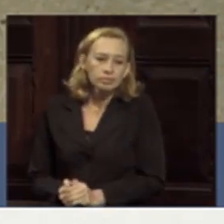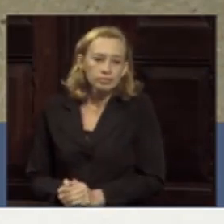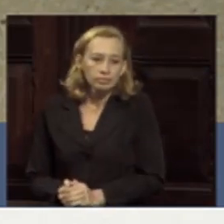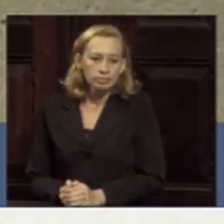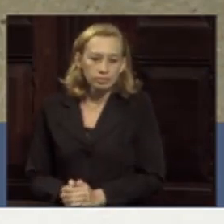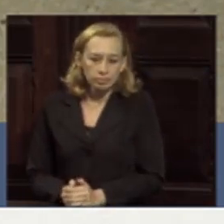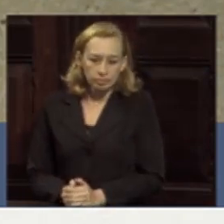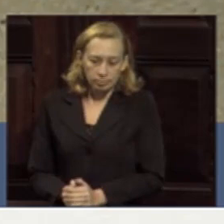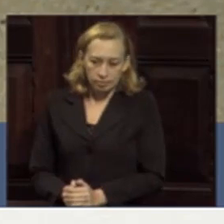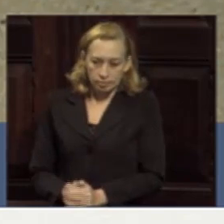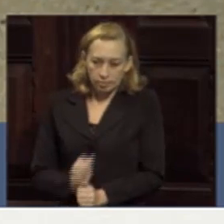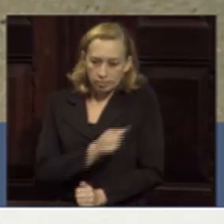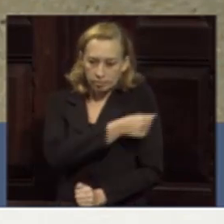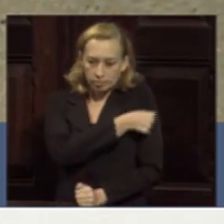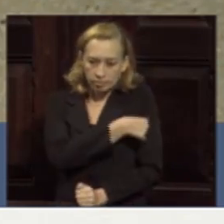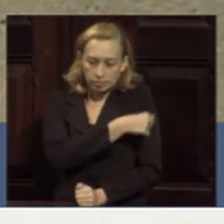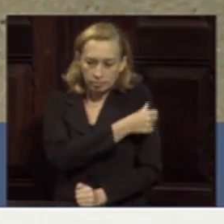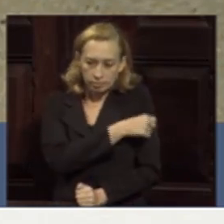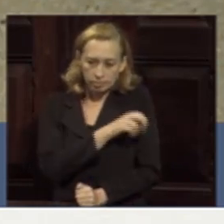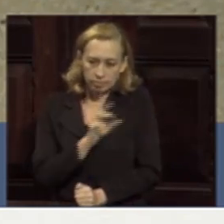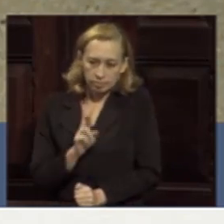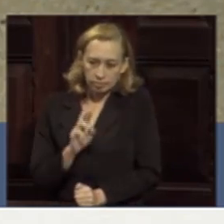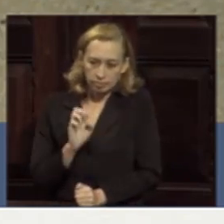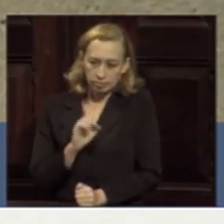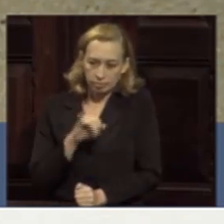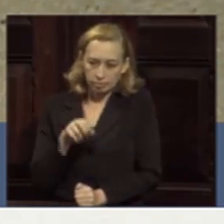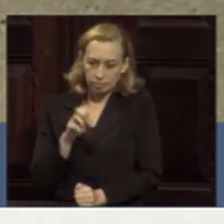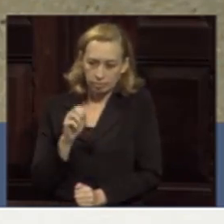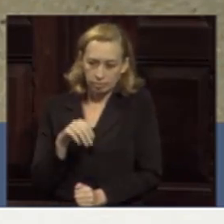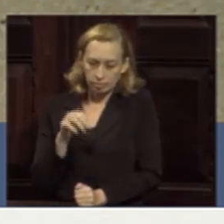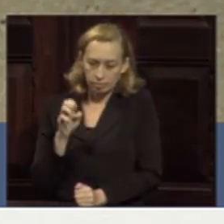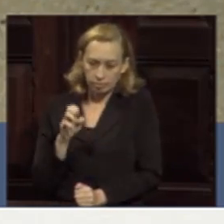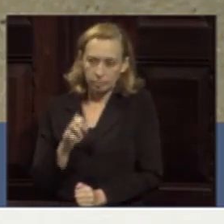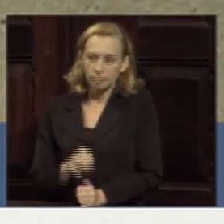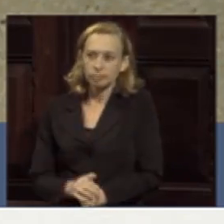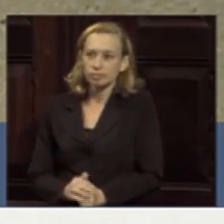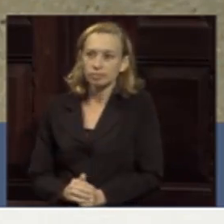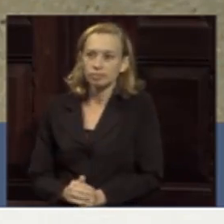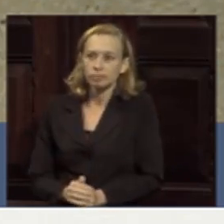enfermeira Rejane apenas acrescenta uma